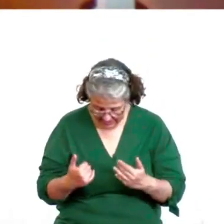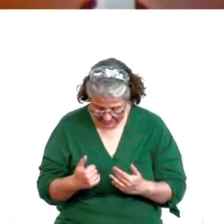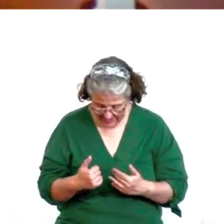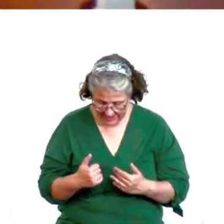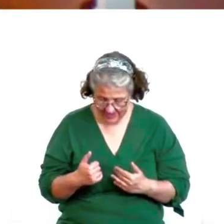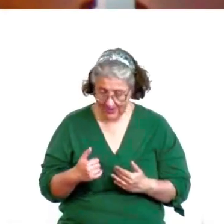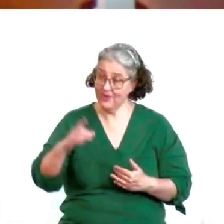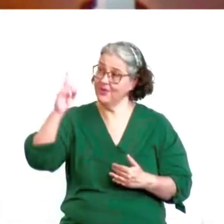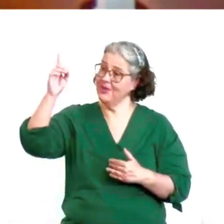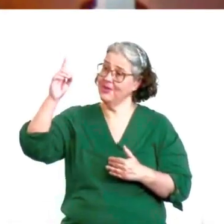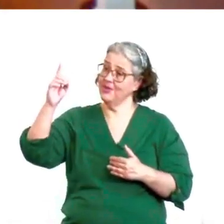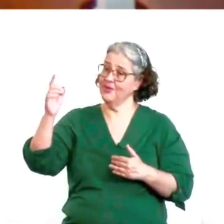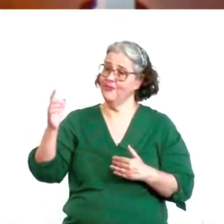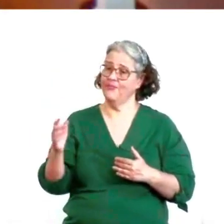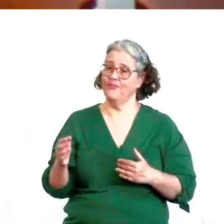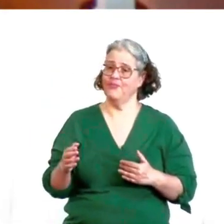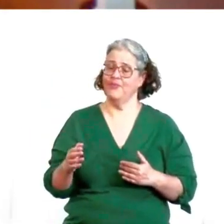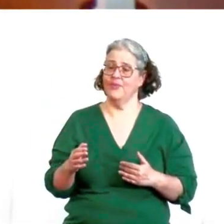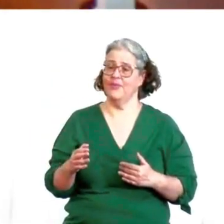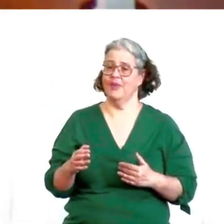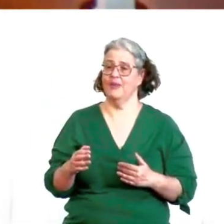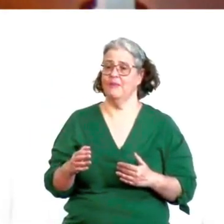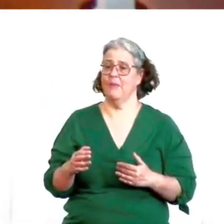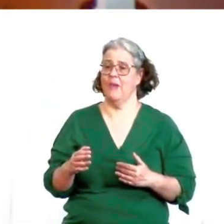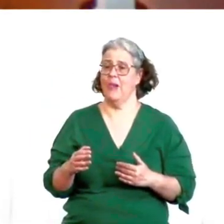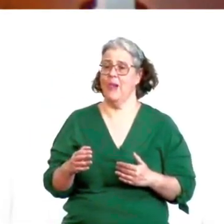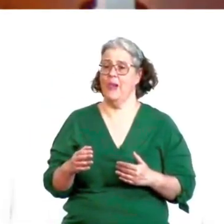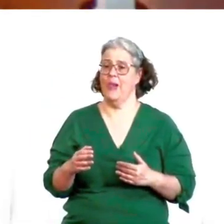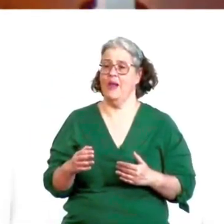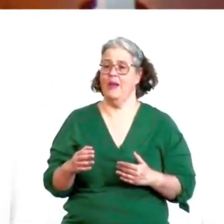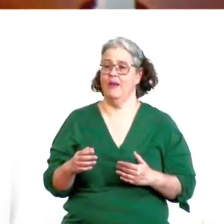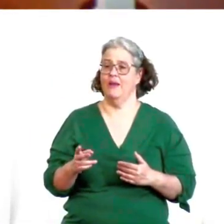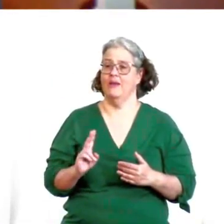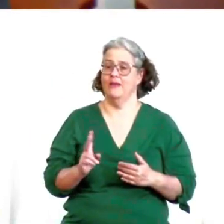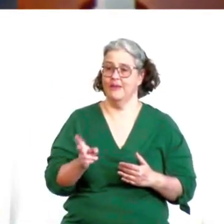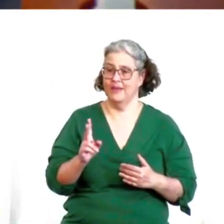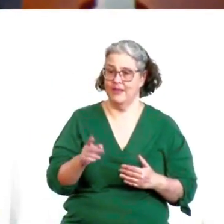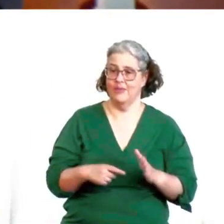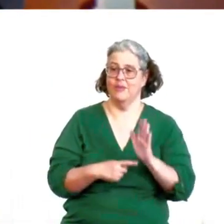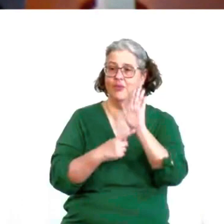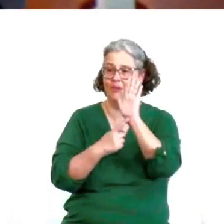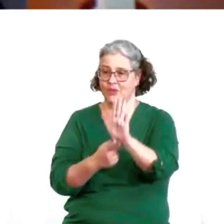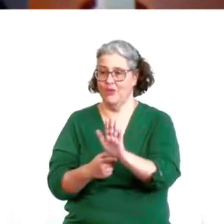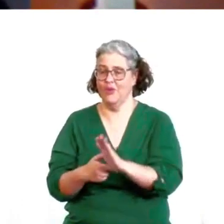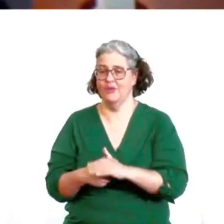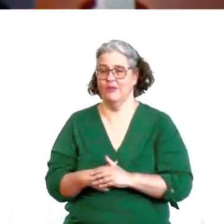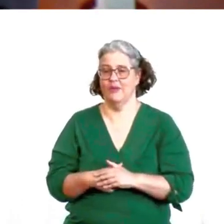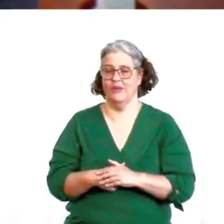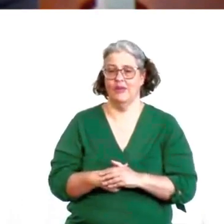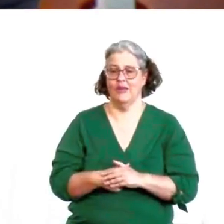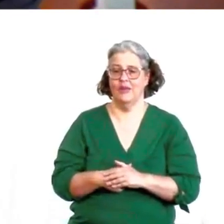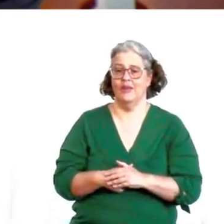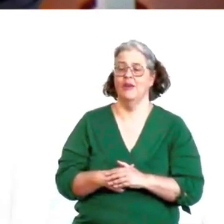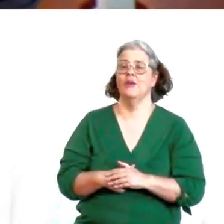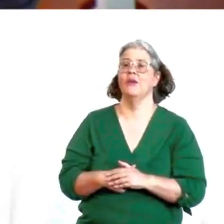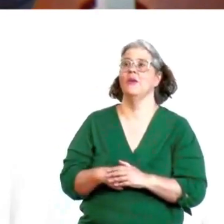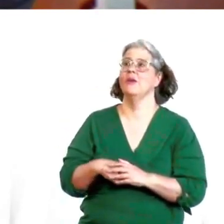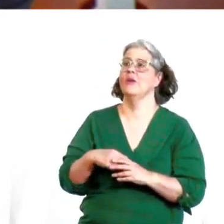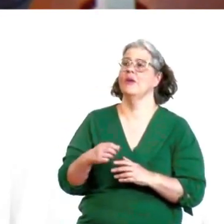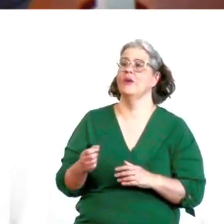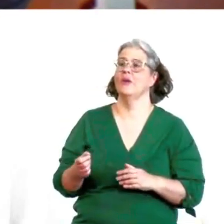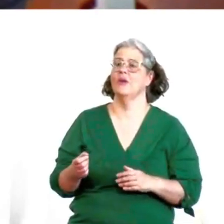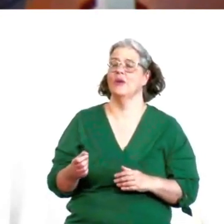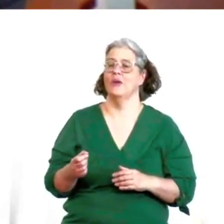princípio. Mas em todo momento, Deus interviu, porque aquilo que Ele estabeleceu como